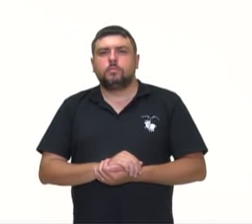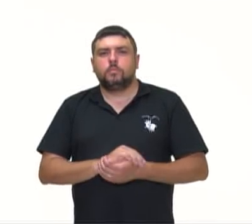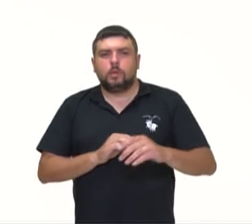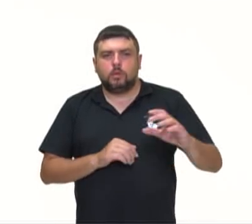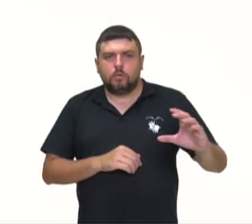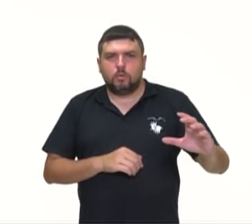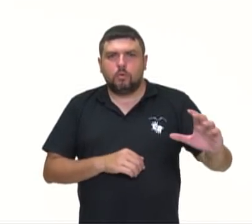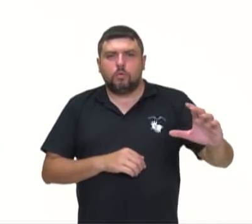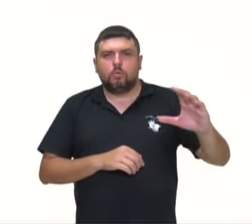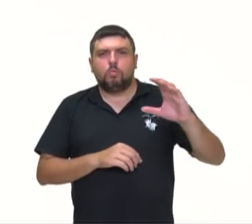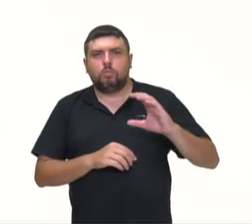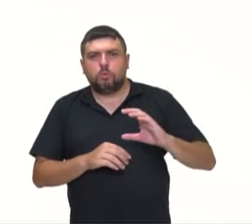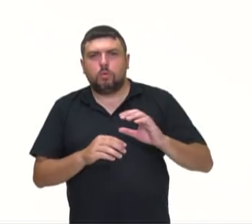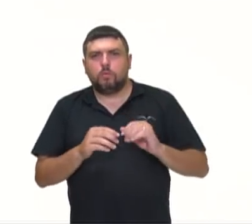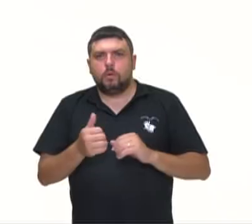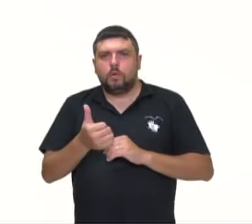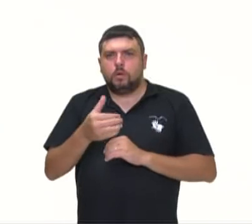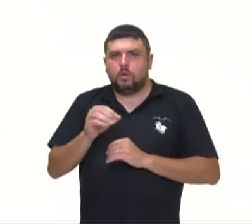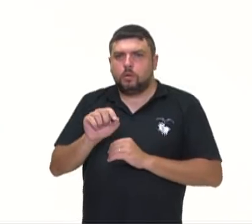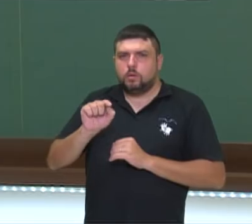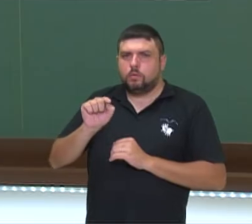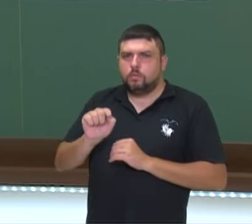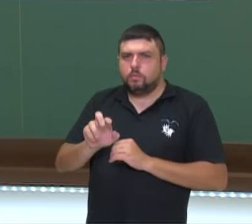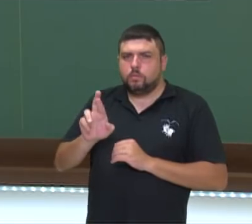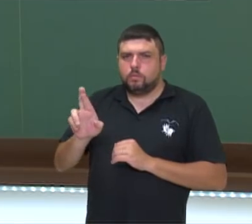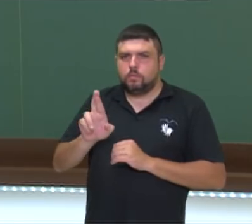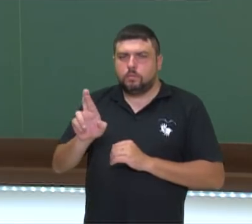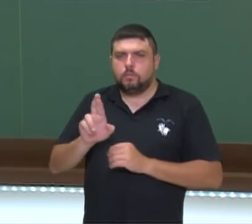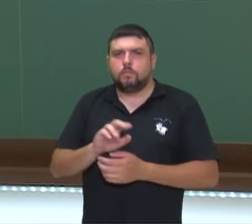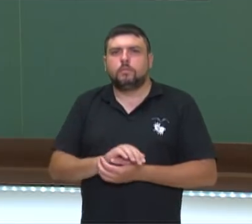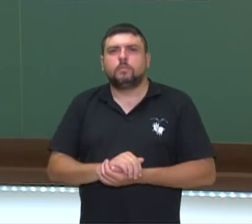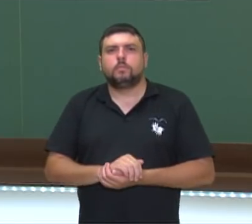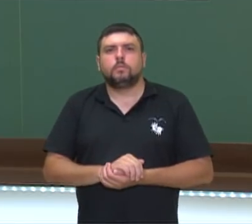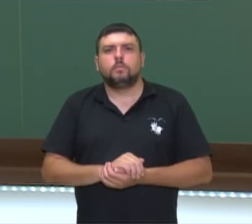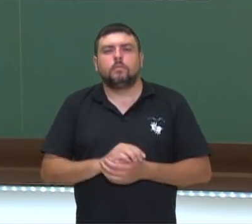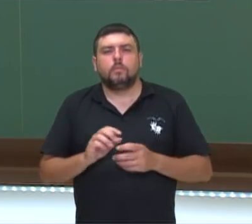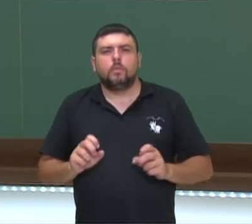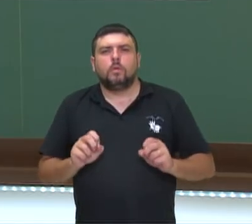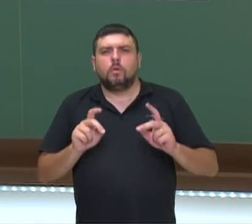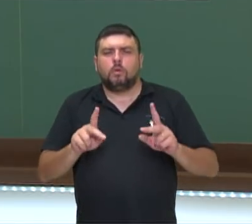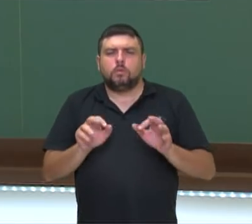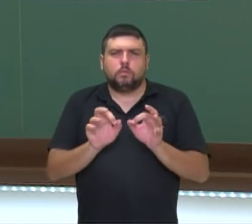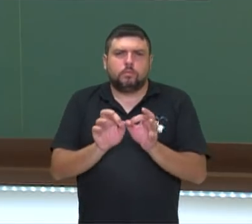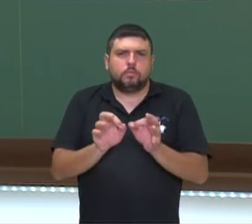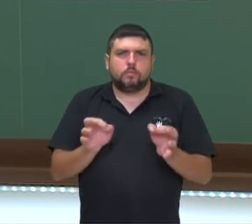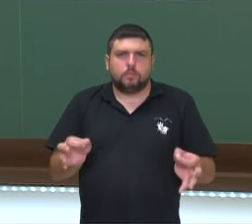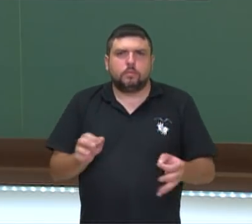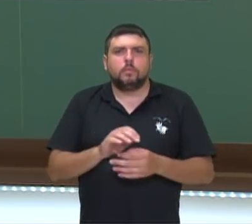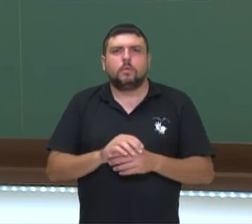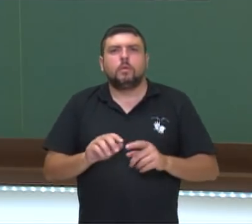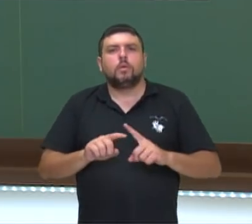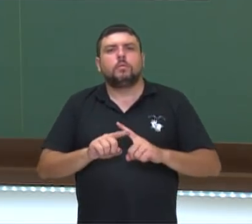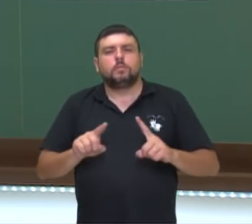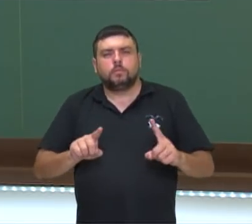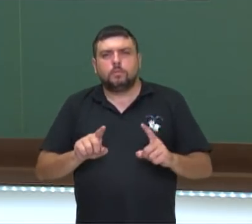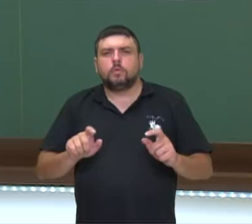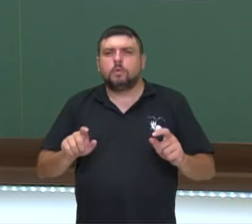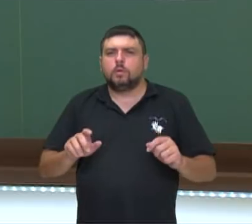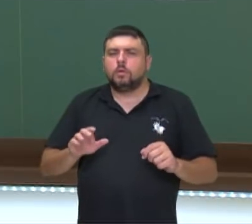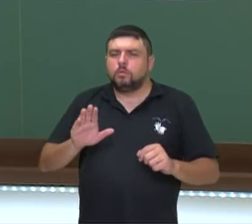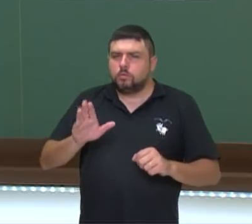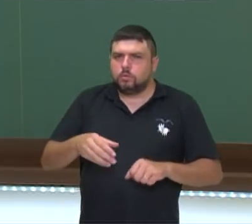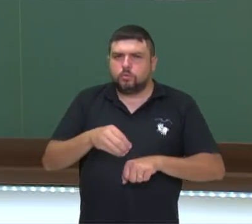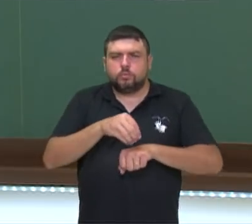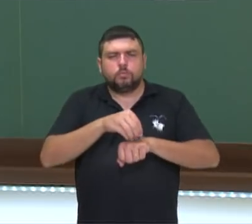de R$10.000. Tranquilo, gente? Uma aplicação bem simples, mas que já vai algumas dicas